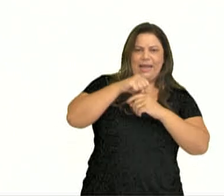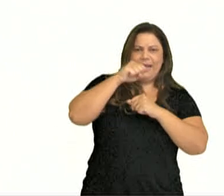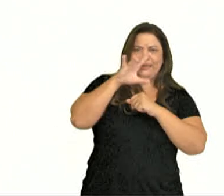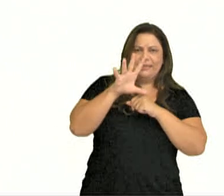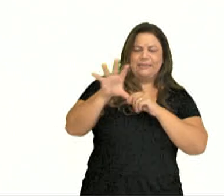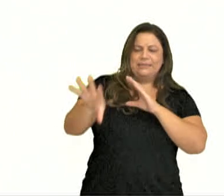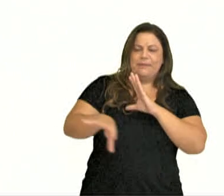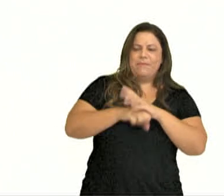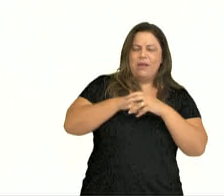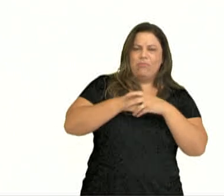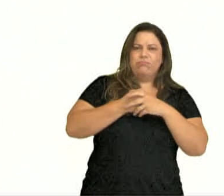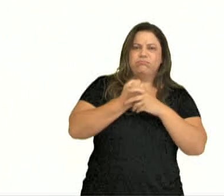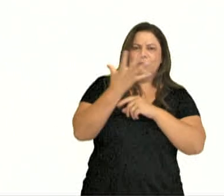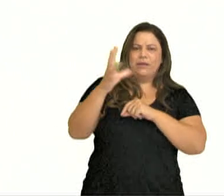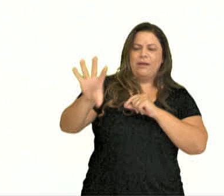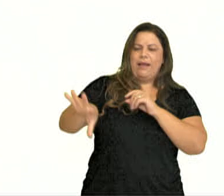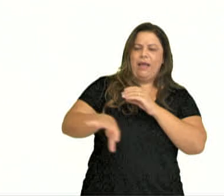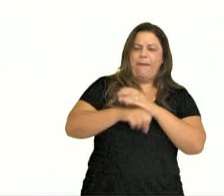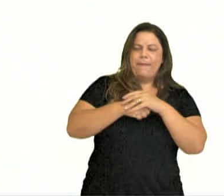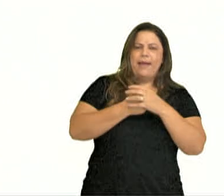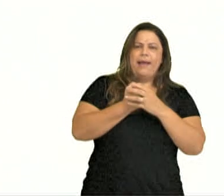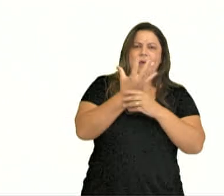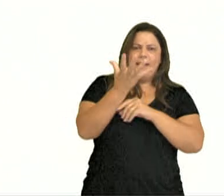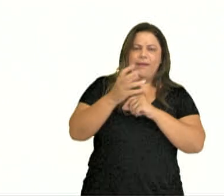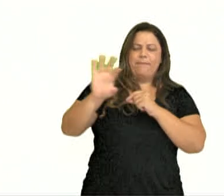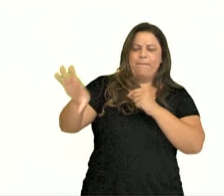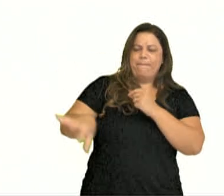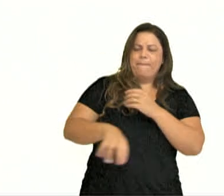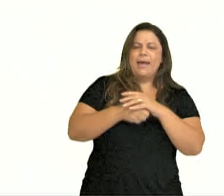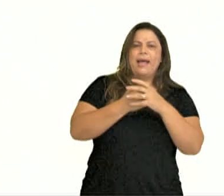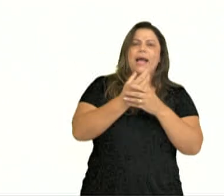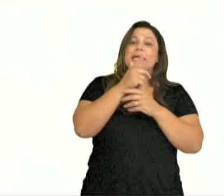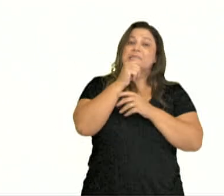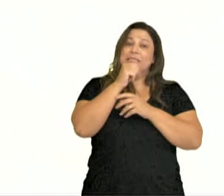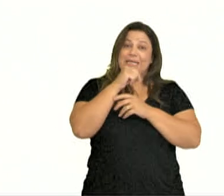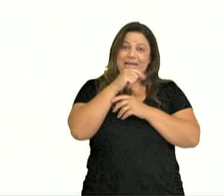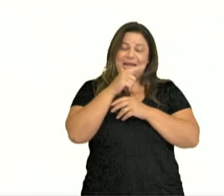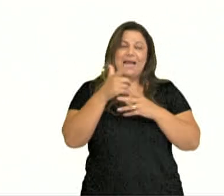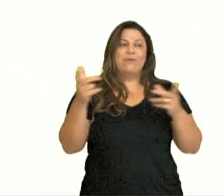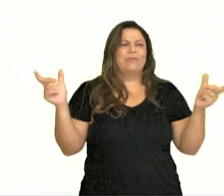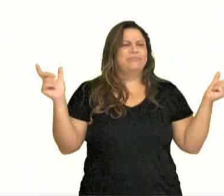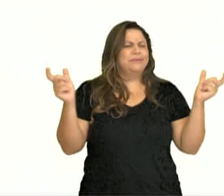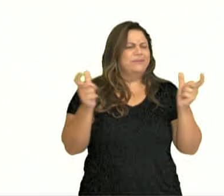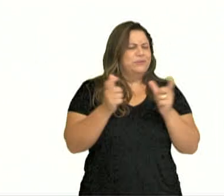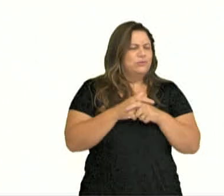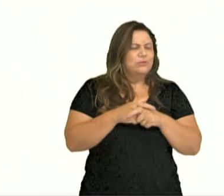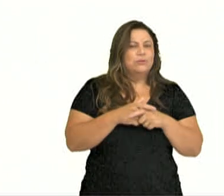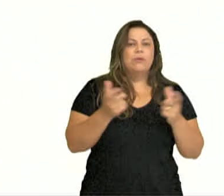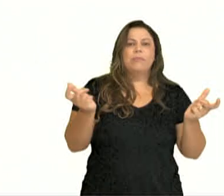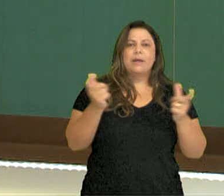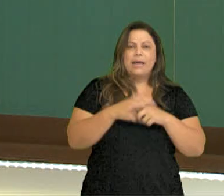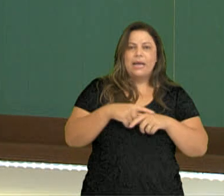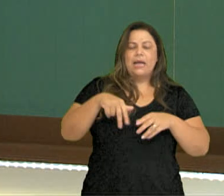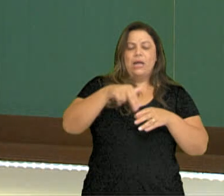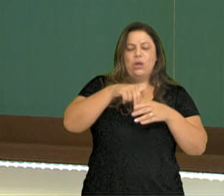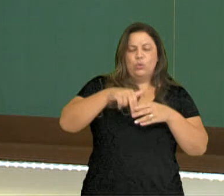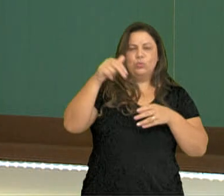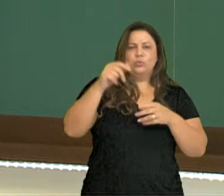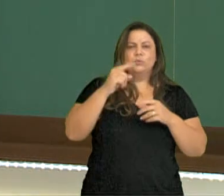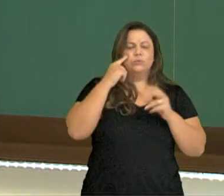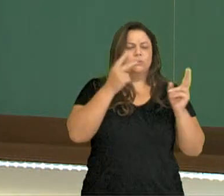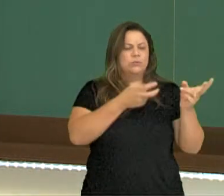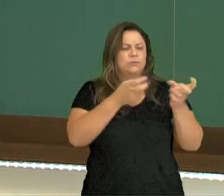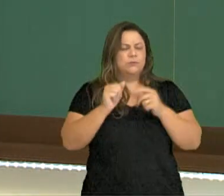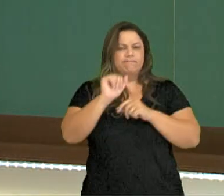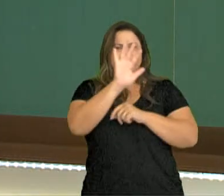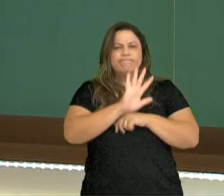Eles possuem já um vacúolo digestivo, um micronúcleo e um macronúcleo, como vocês podem ver aqui na imagem 1, tá? Na